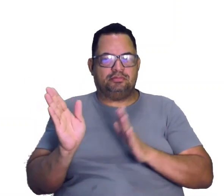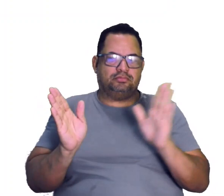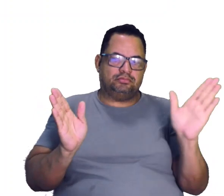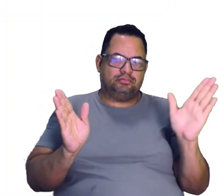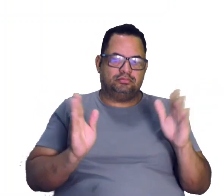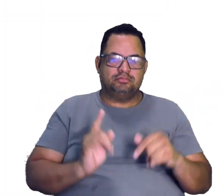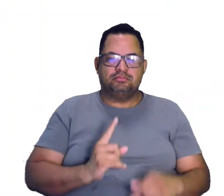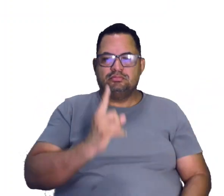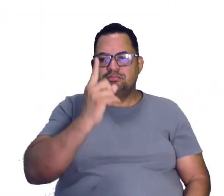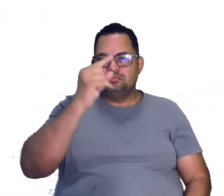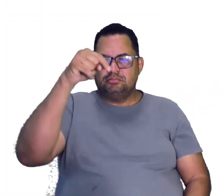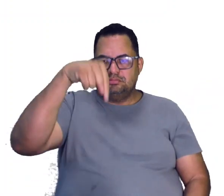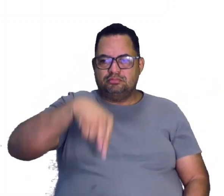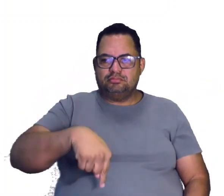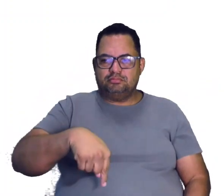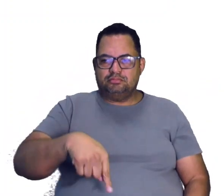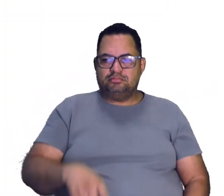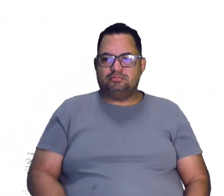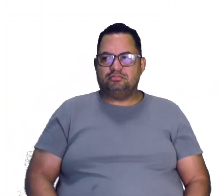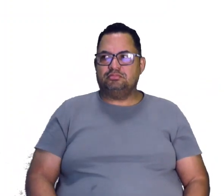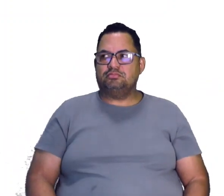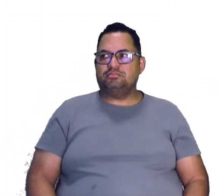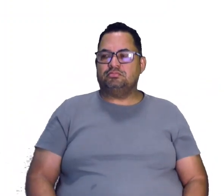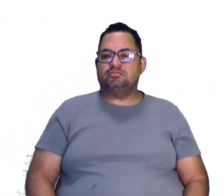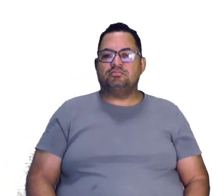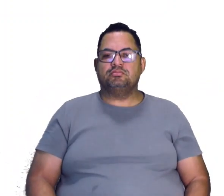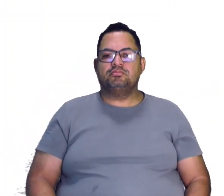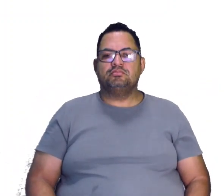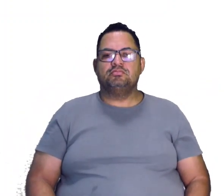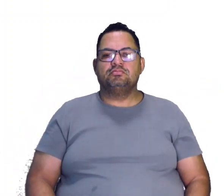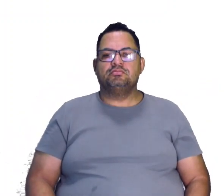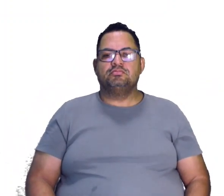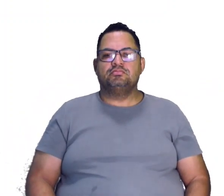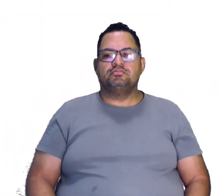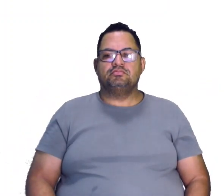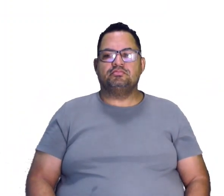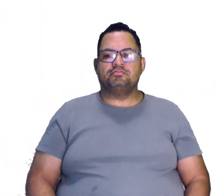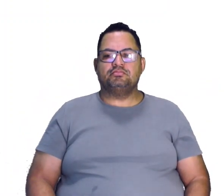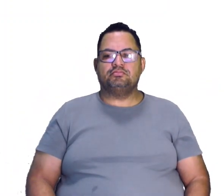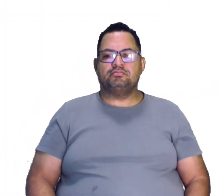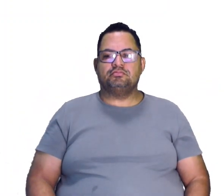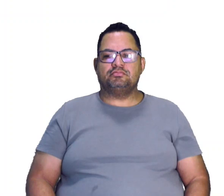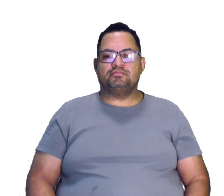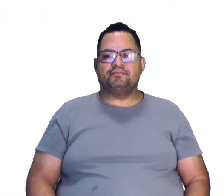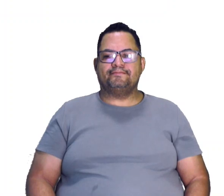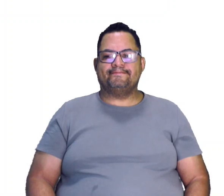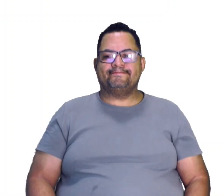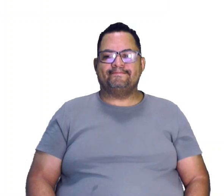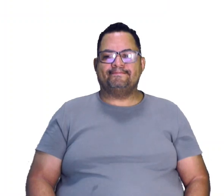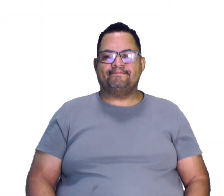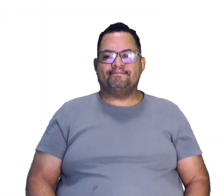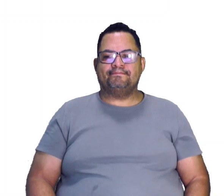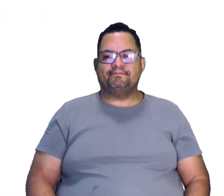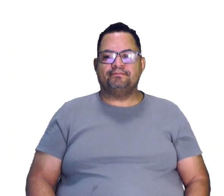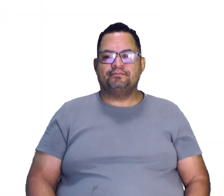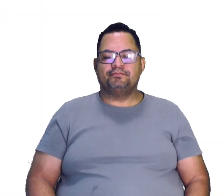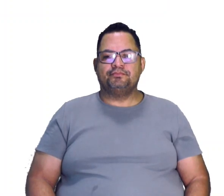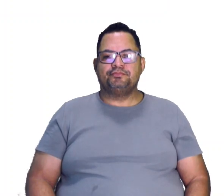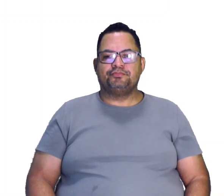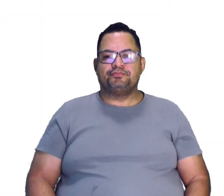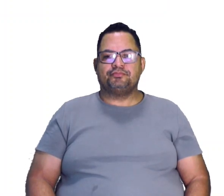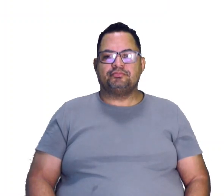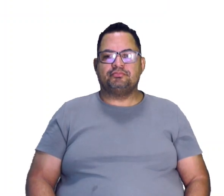para cima e para baixo. Então, isso aí são grandezas vetoriais. Sobre grandezas vetoriais e